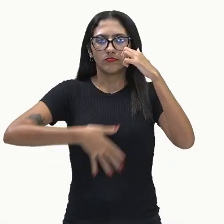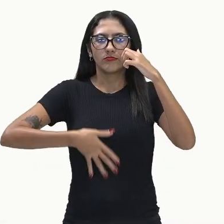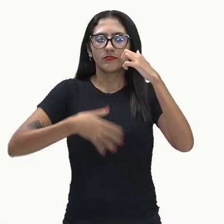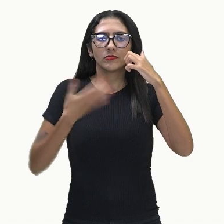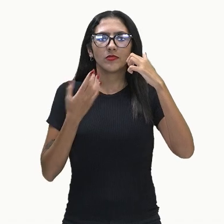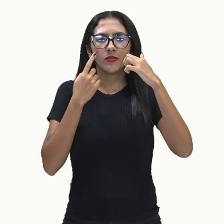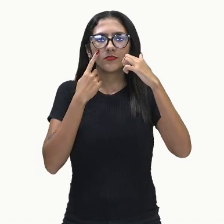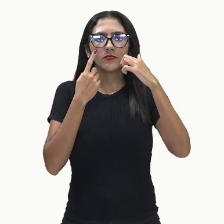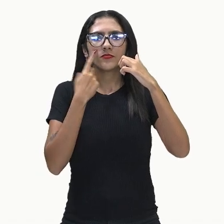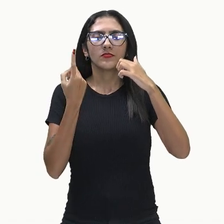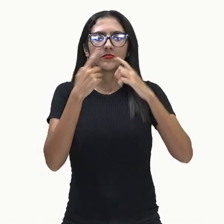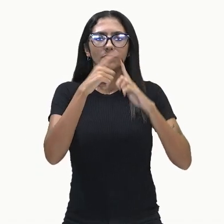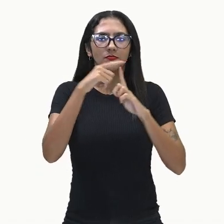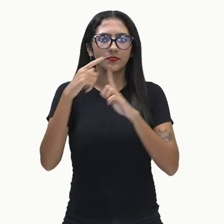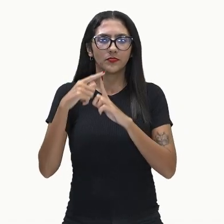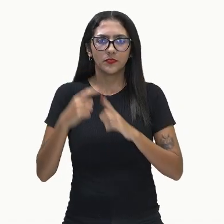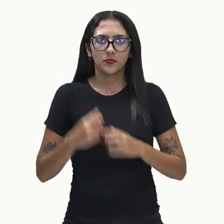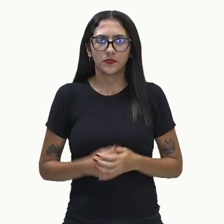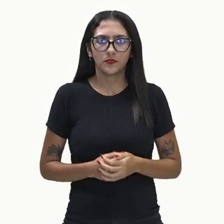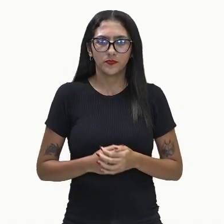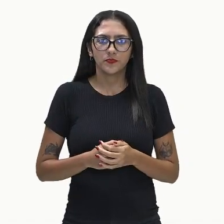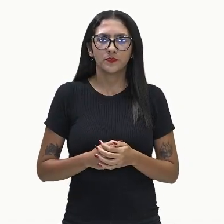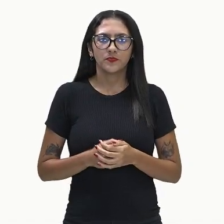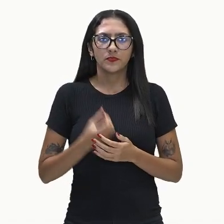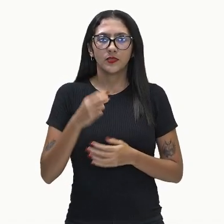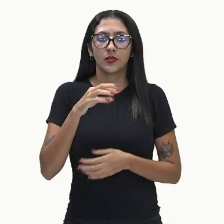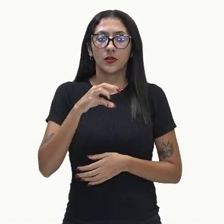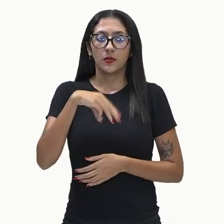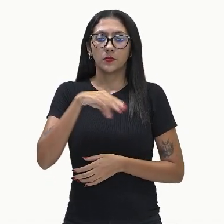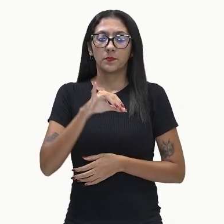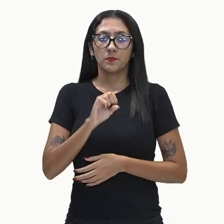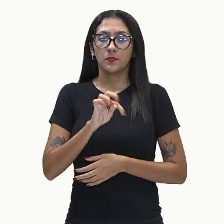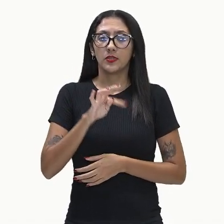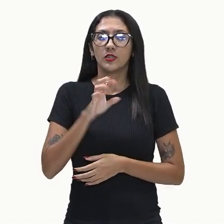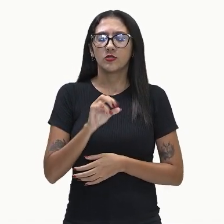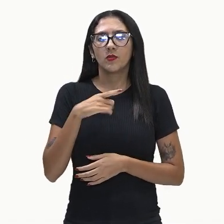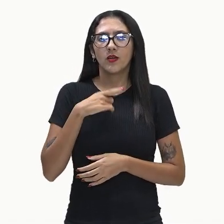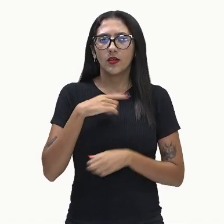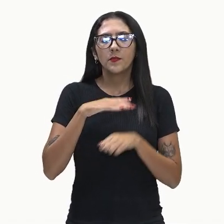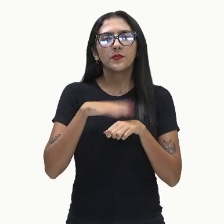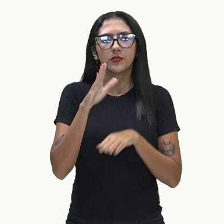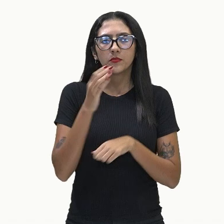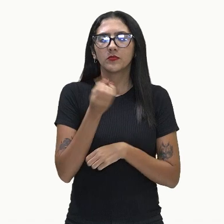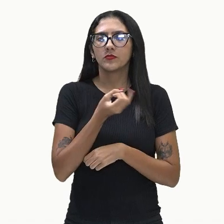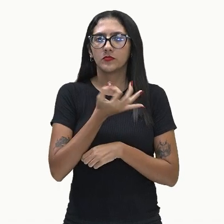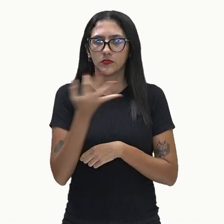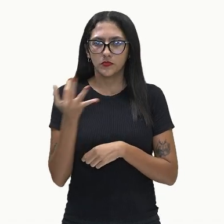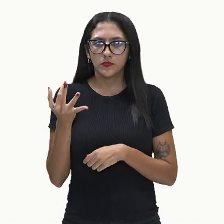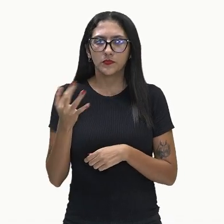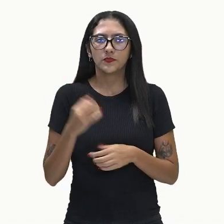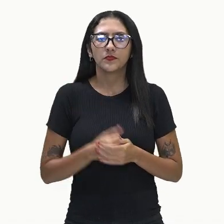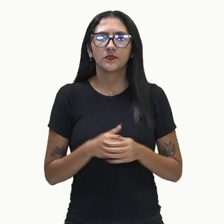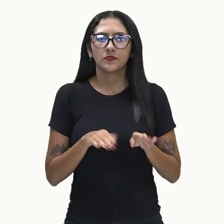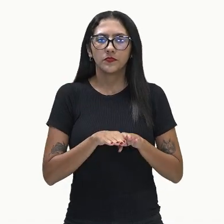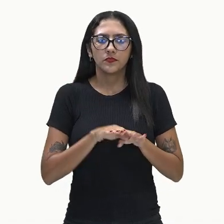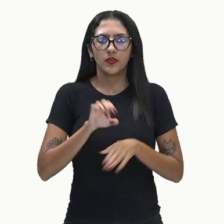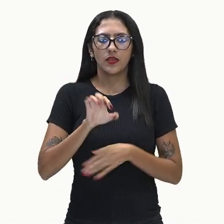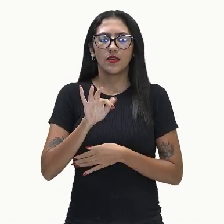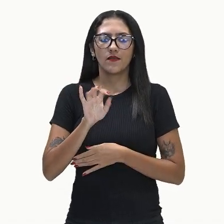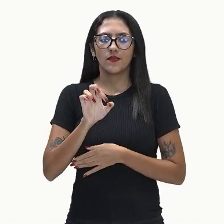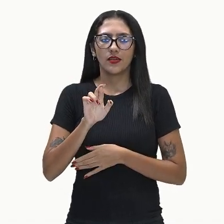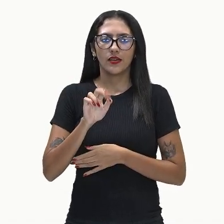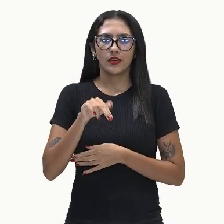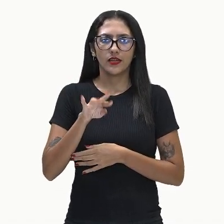Nós temos o misto, que é a grande maioria dos nossos nervos, os